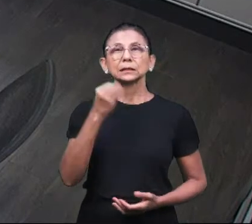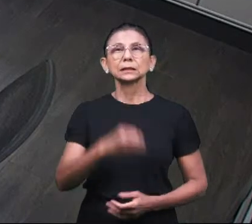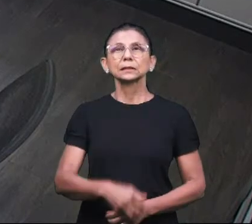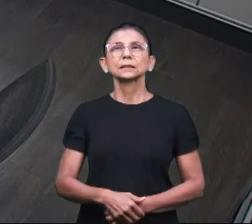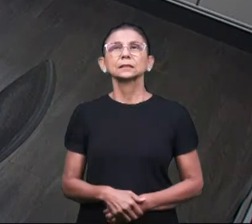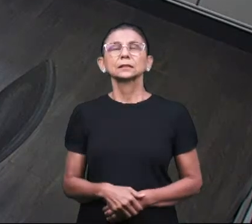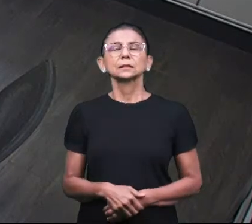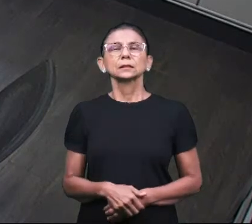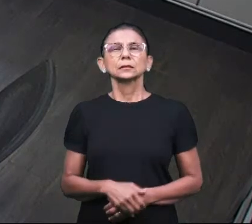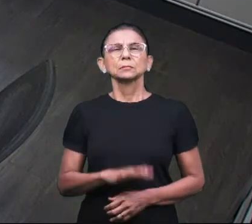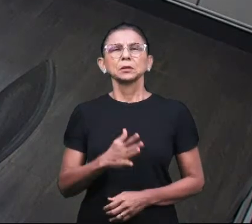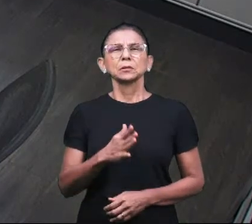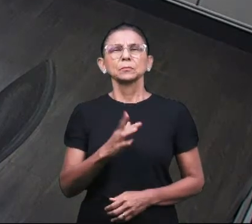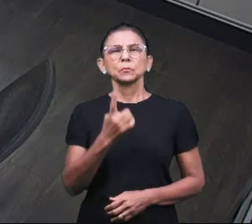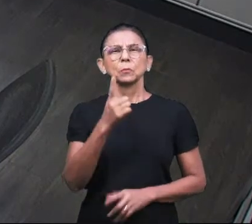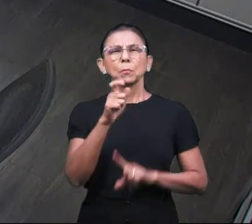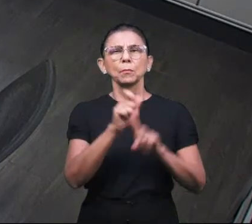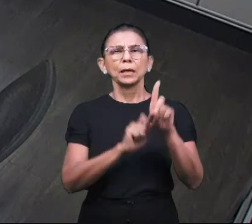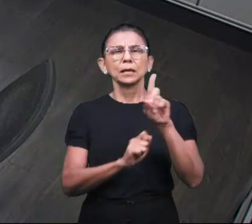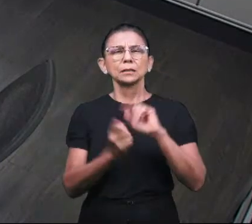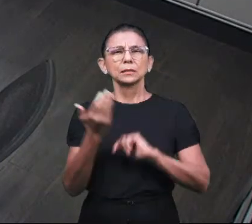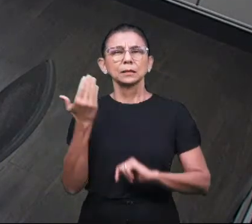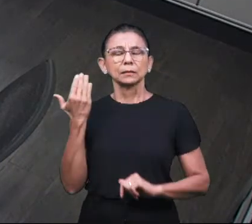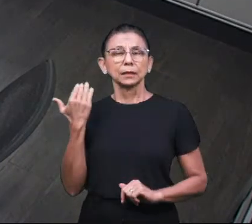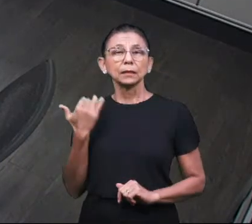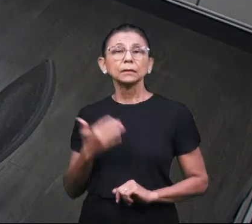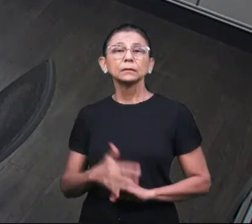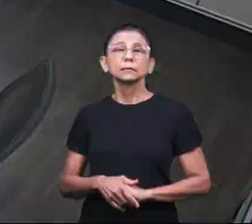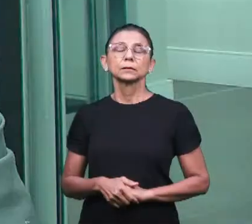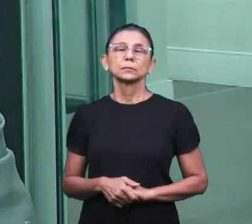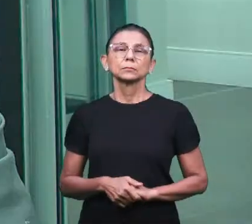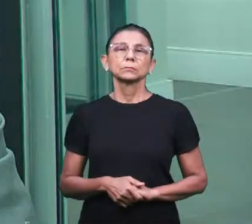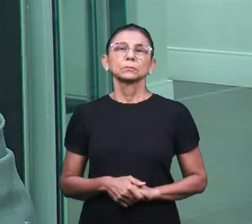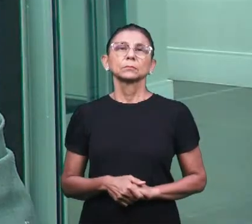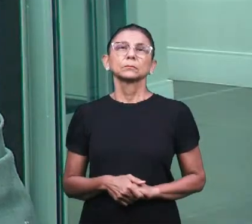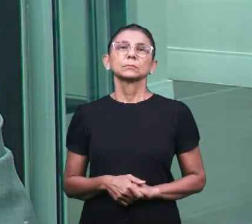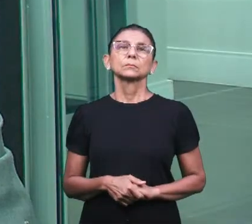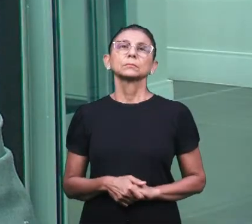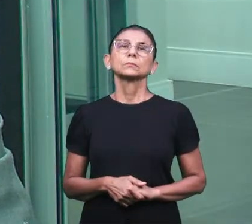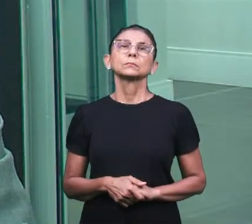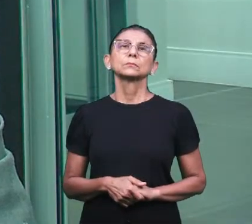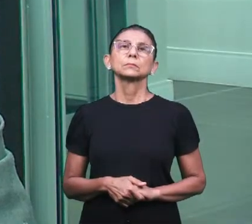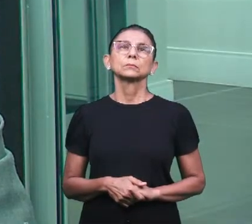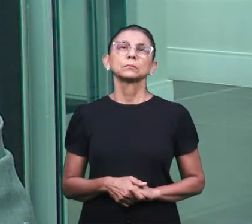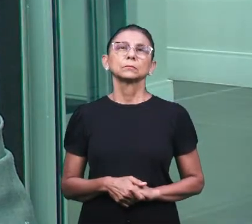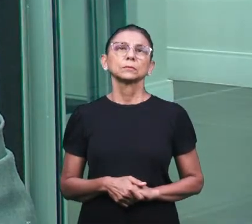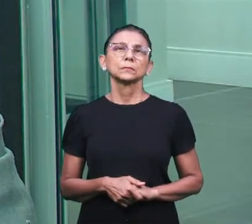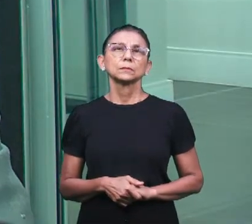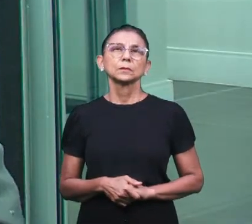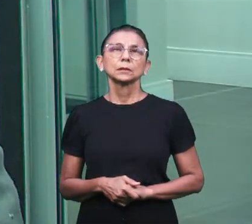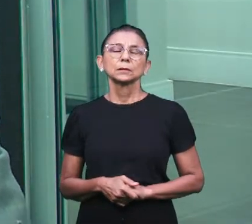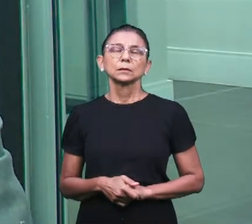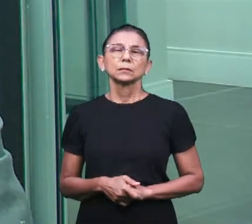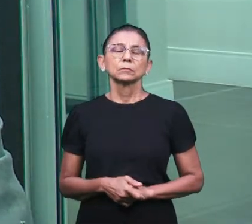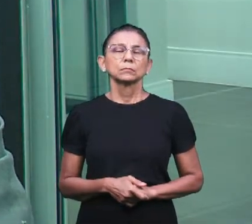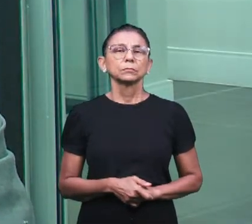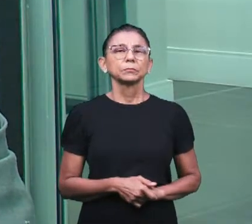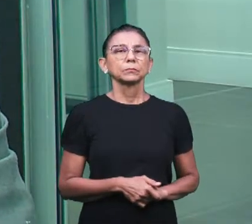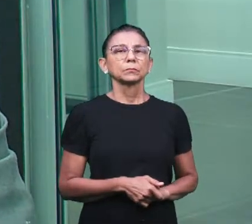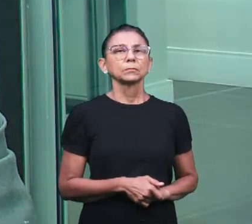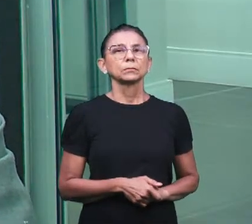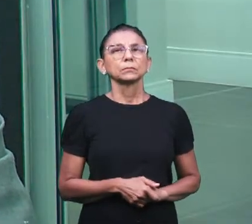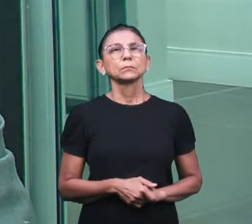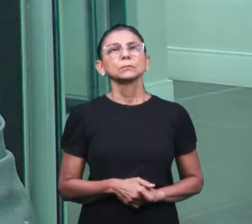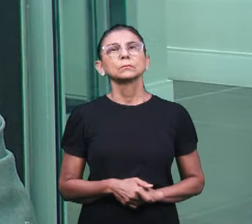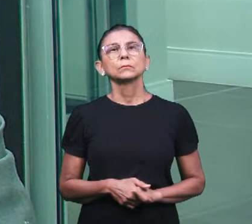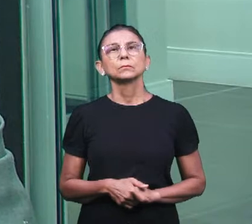e pouco atrás, em uma das nossas igrejas, um irmão na fé, né? Já